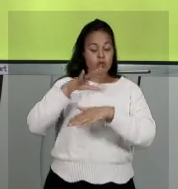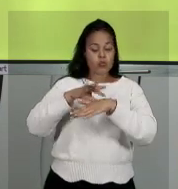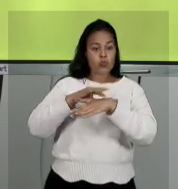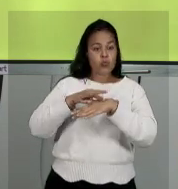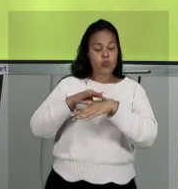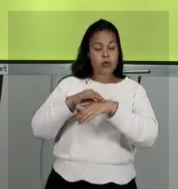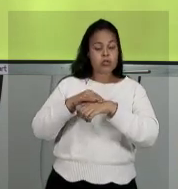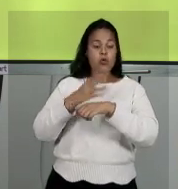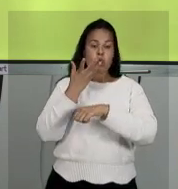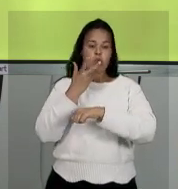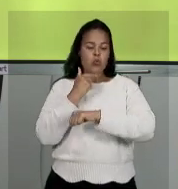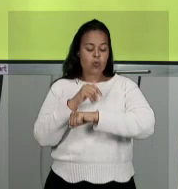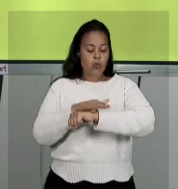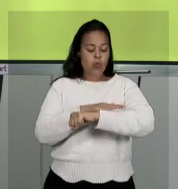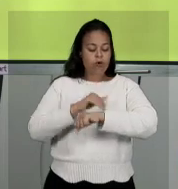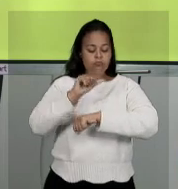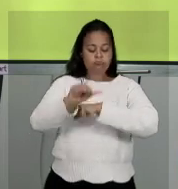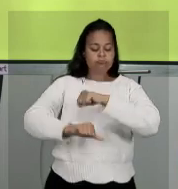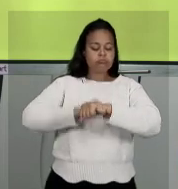pele, hiperpigmentação.